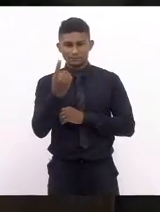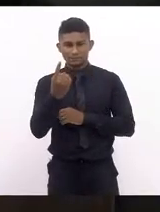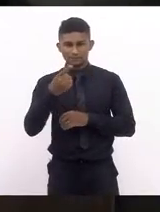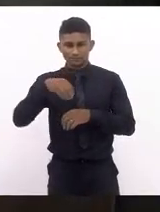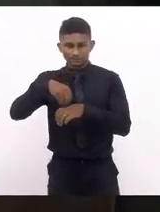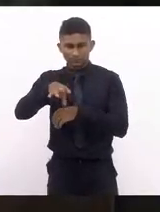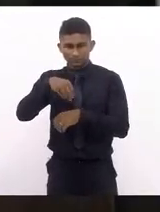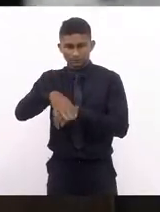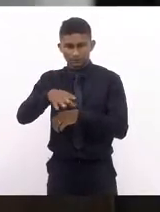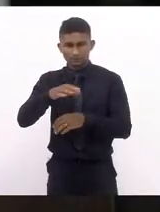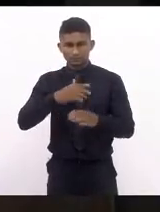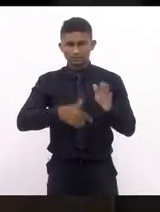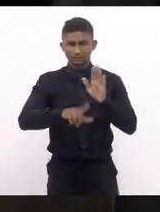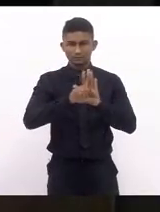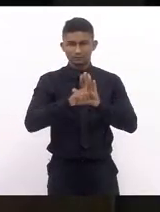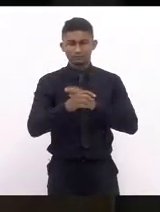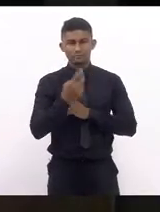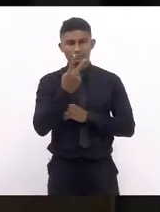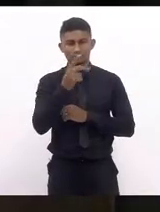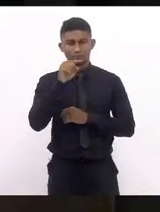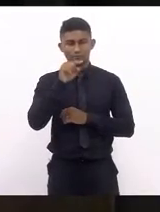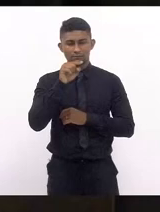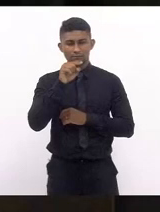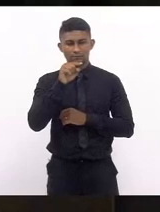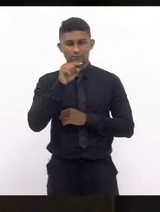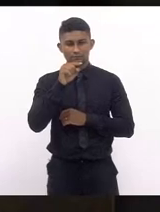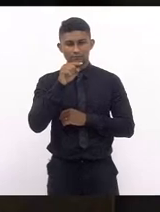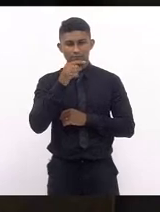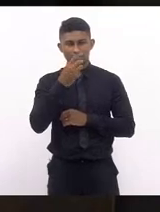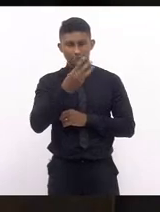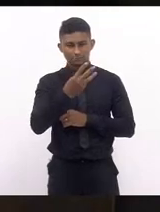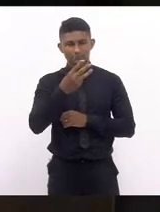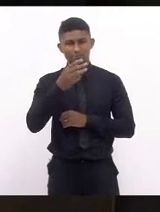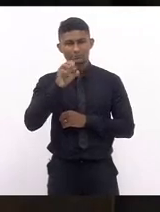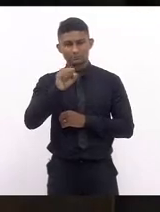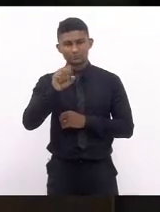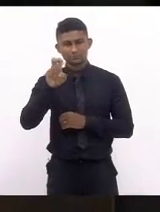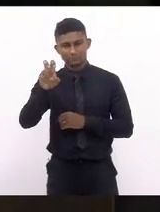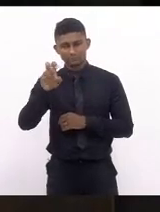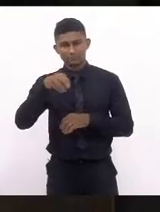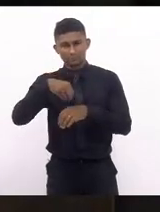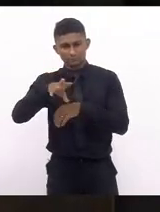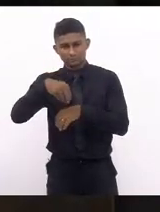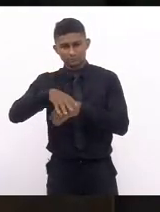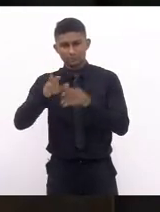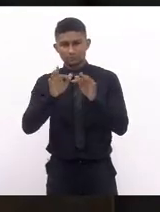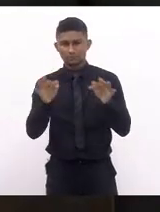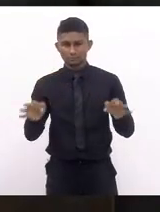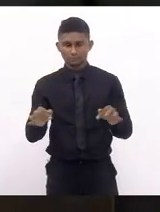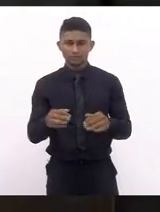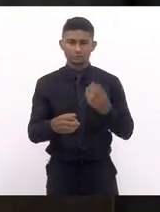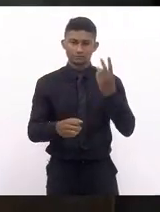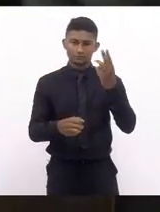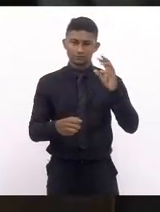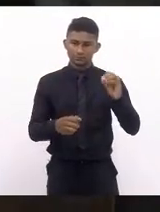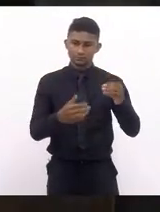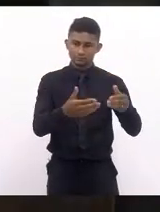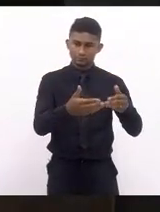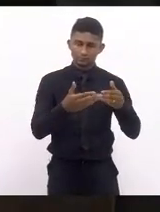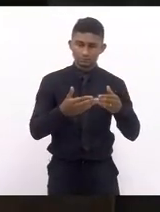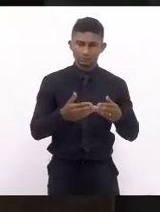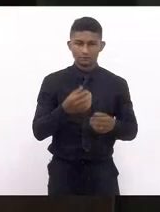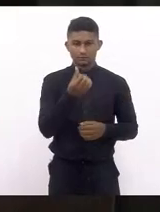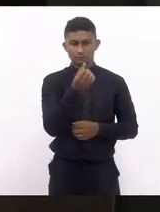indicações Legislativa 2382 1385 indicações simples 30 requerimentos